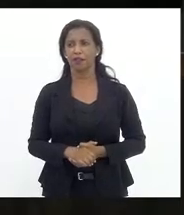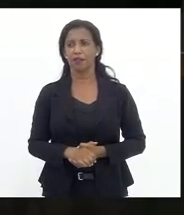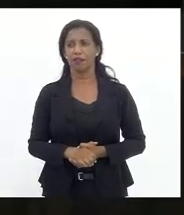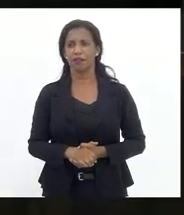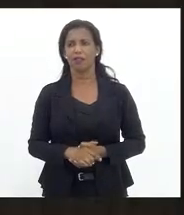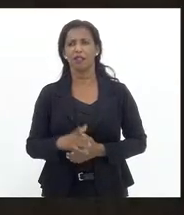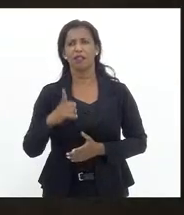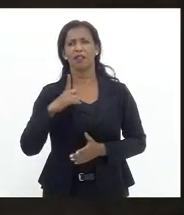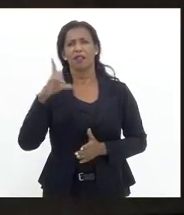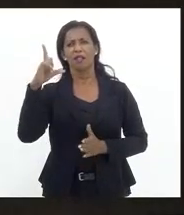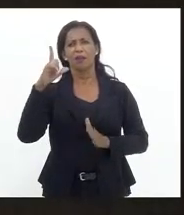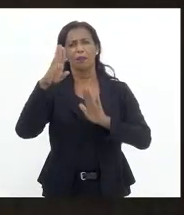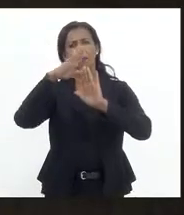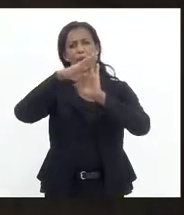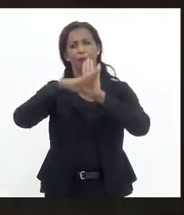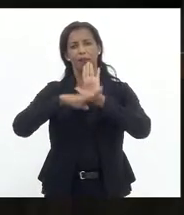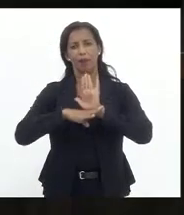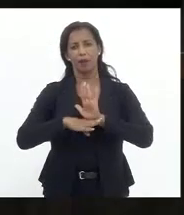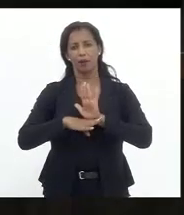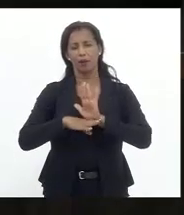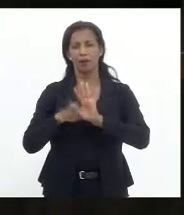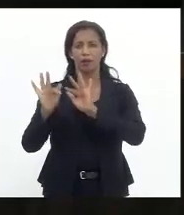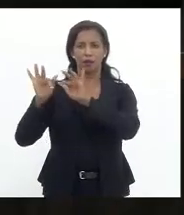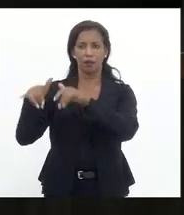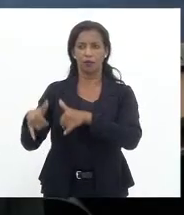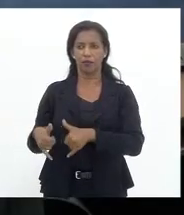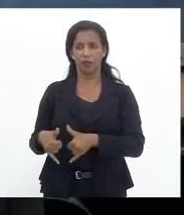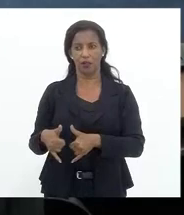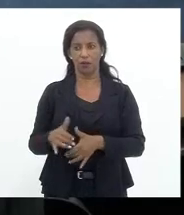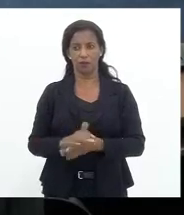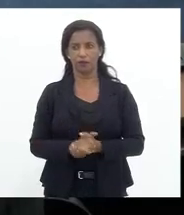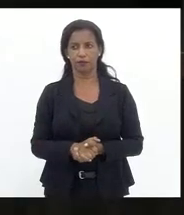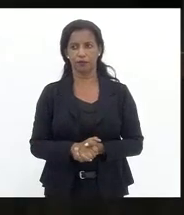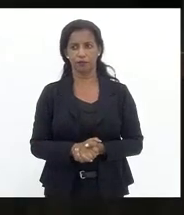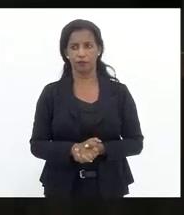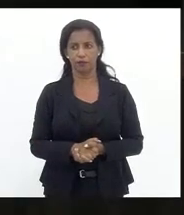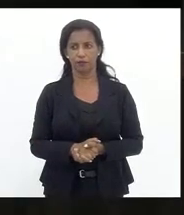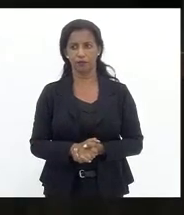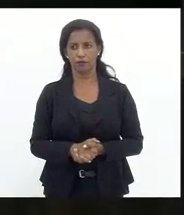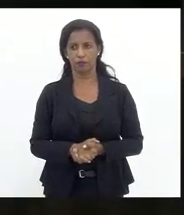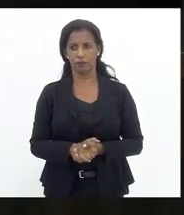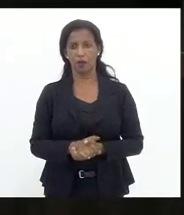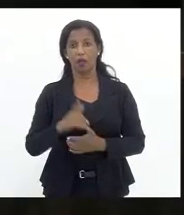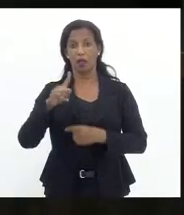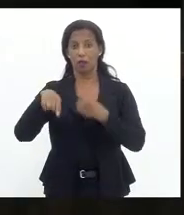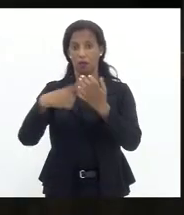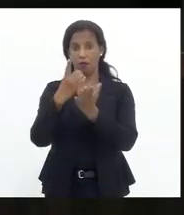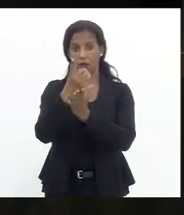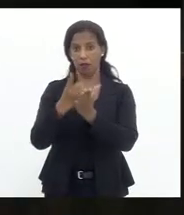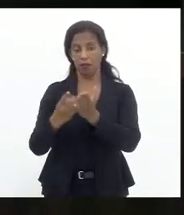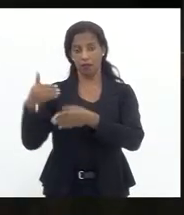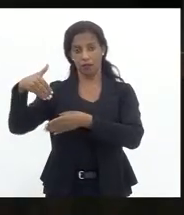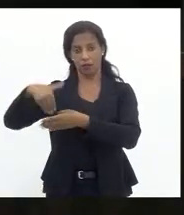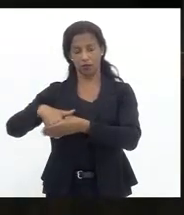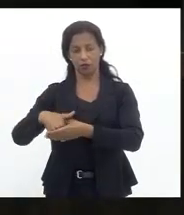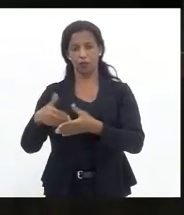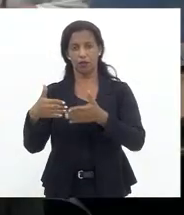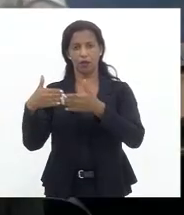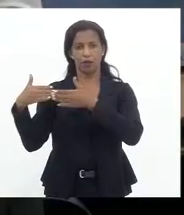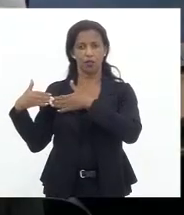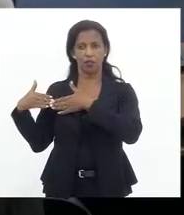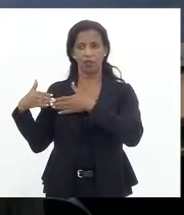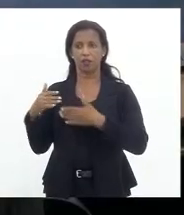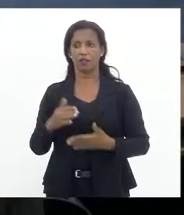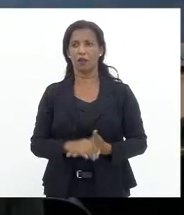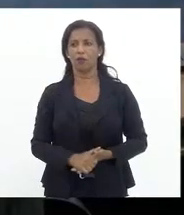Concede um pela ordem depois, senhor presidente. Ao final. Presidente. Depois, pela ordem depois da declaração de votos, tá? Abstenção